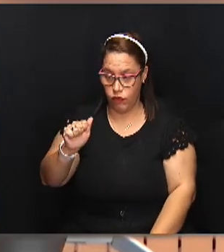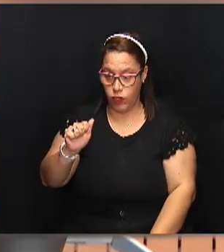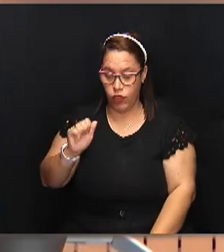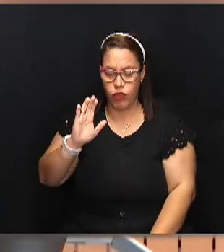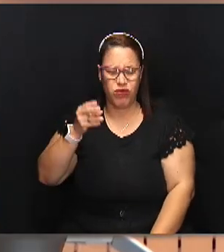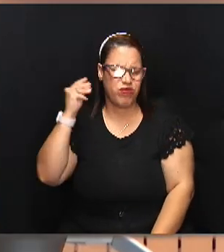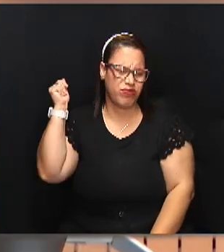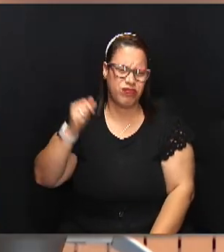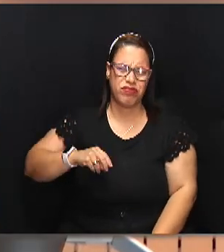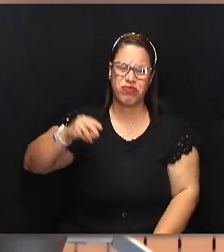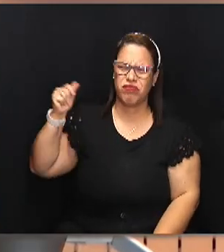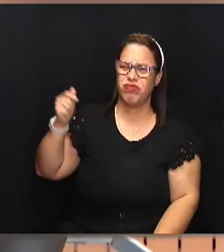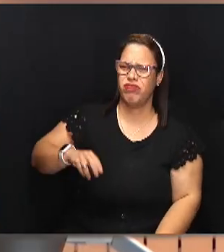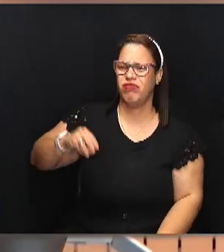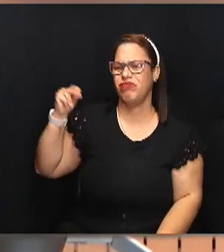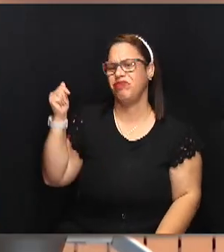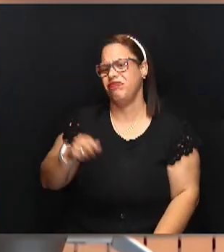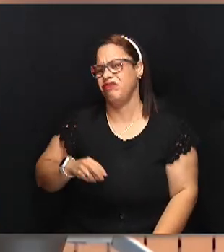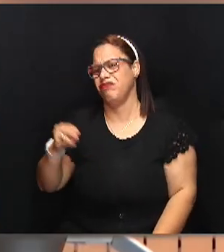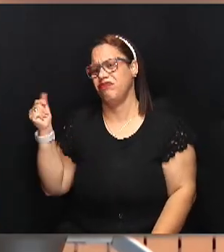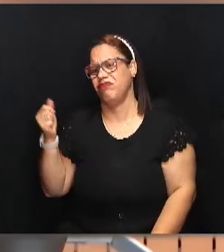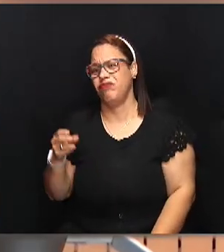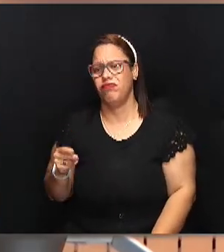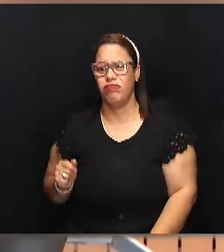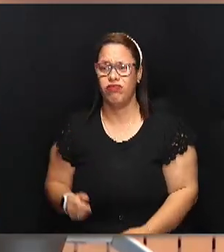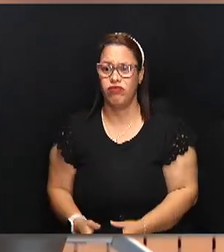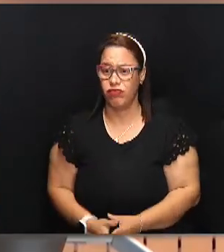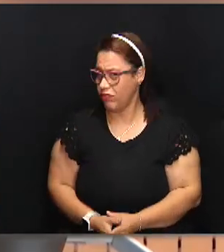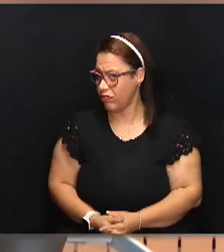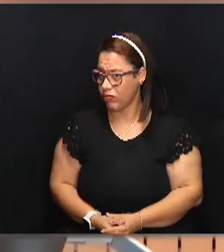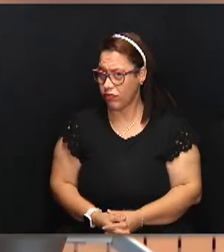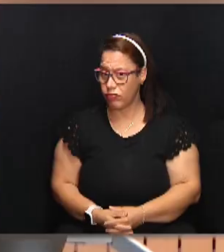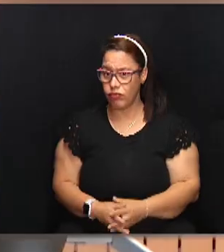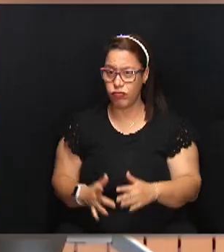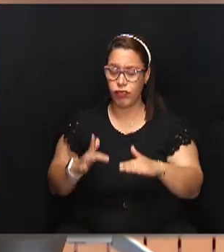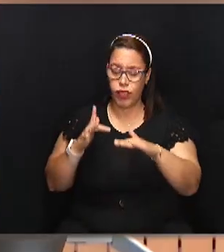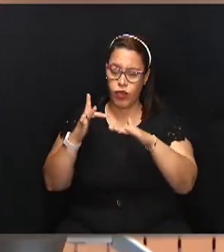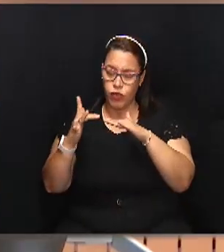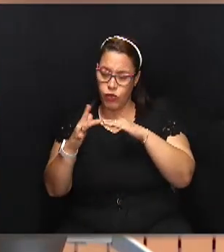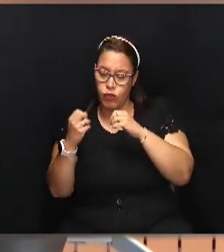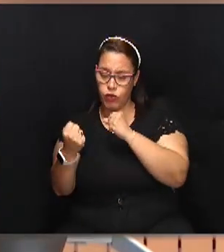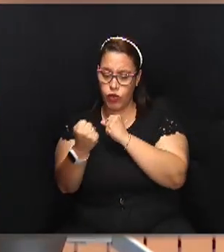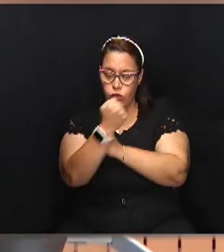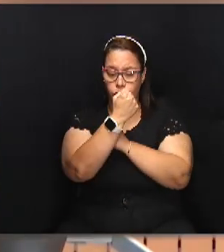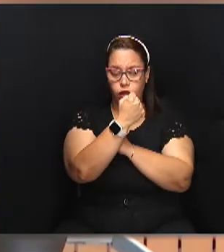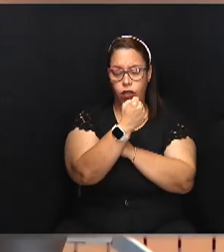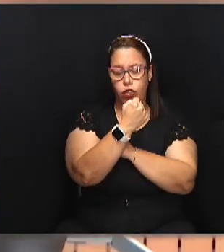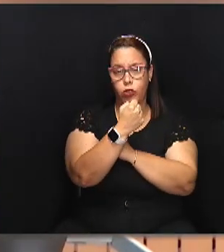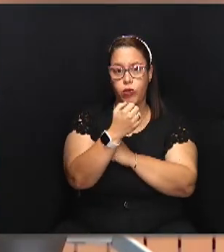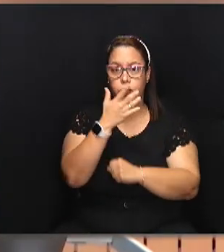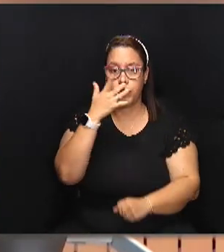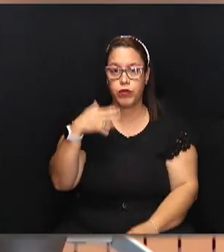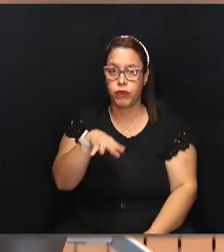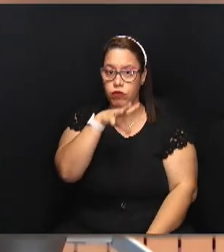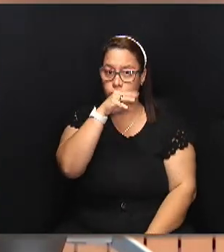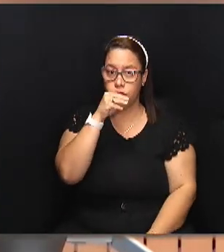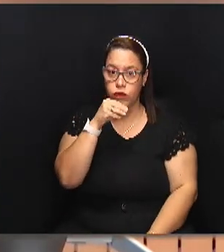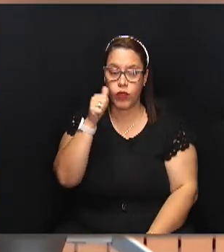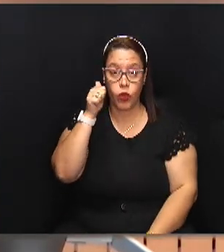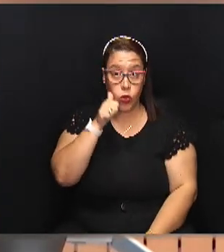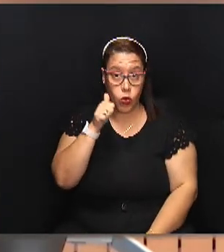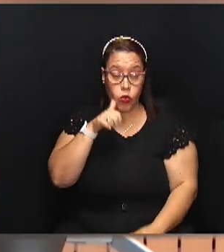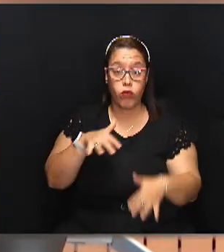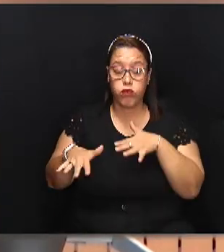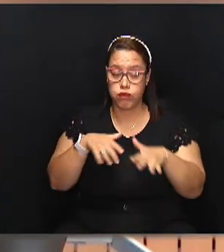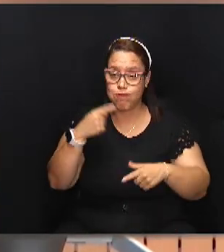vinha sendo discutido, muitas redes de proteção à criança e adolescente, o movimento feminista